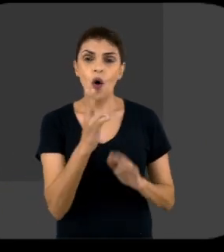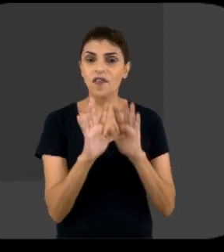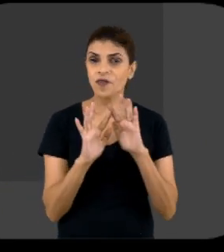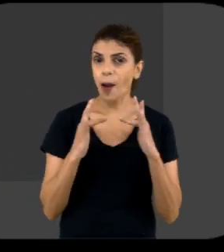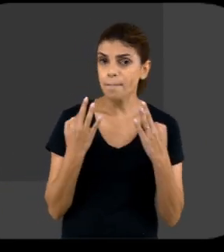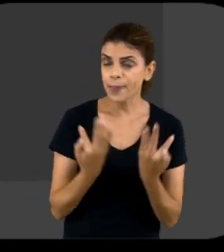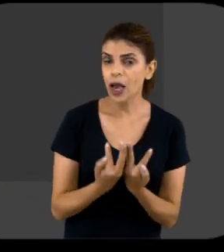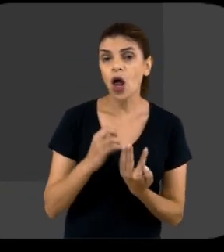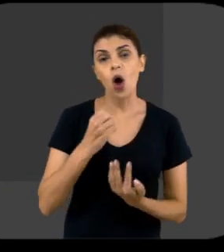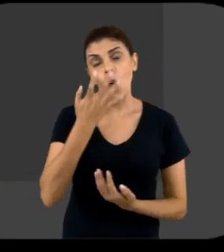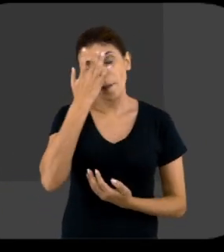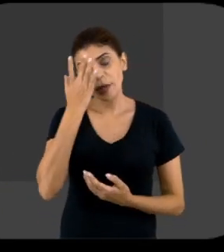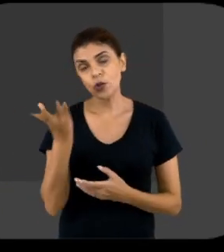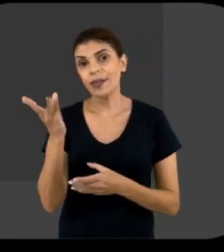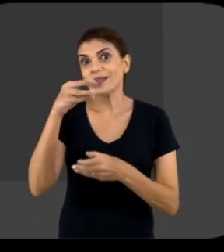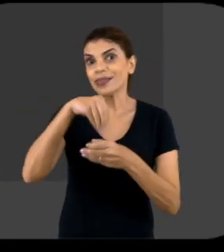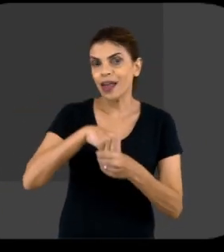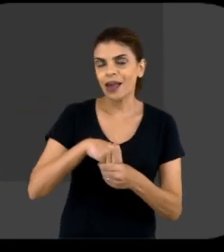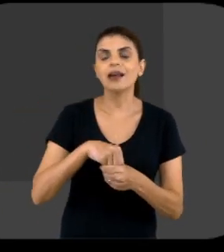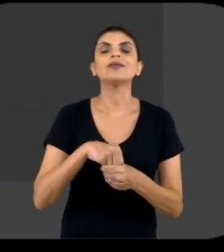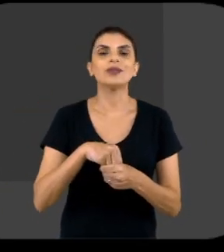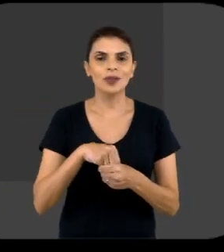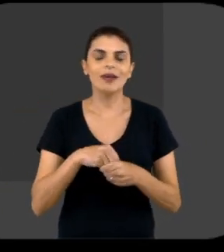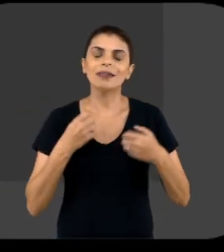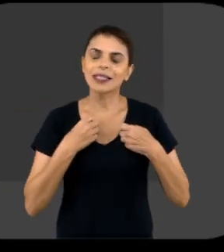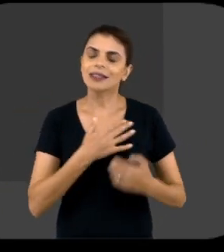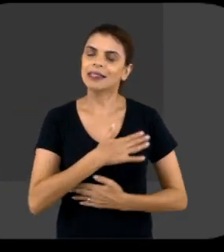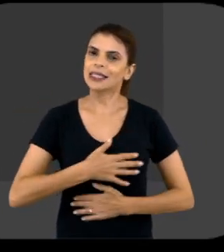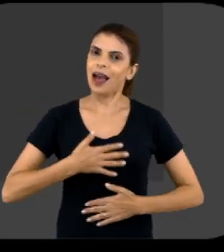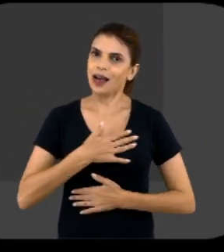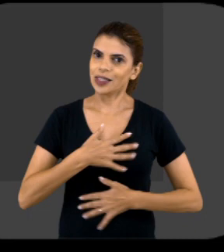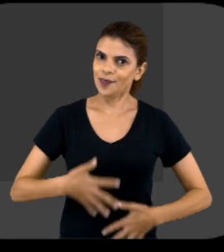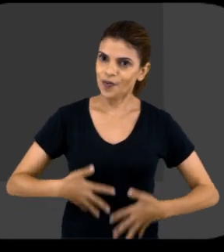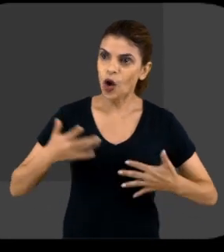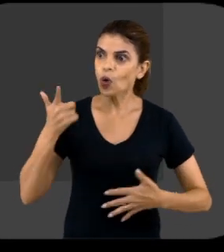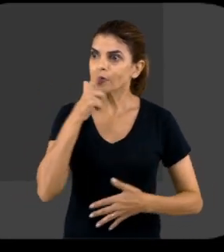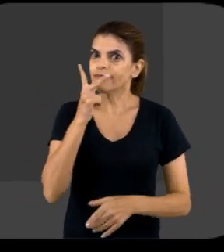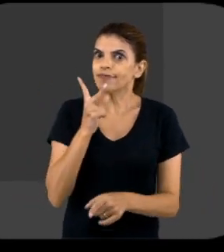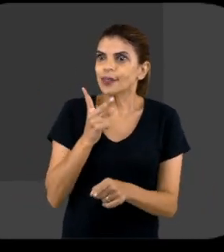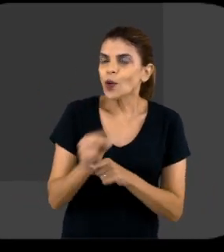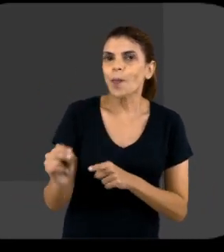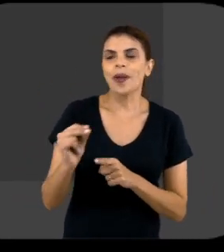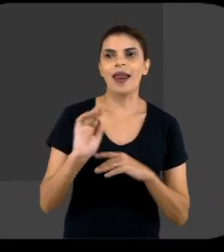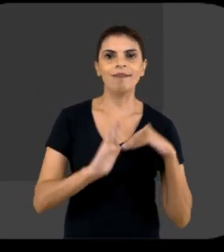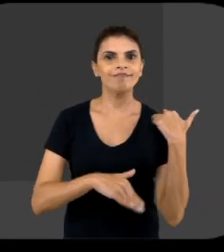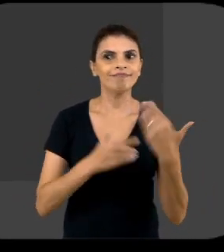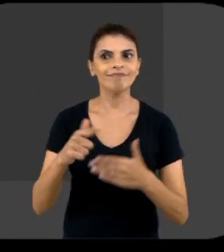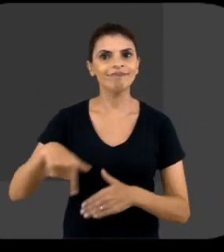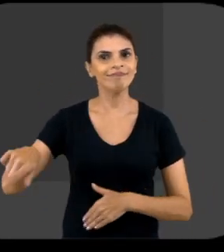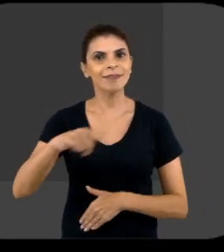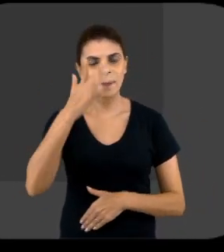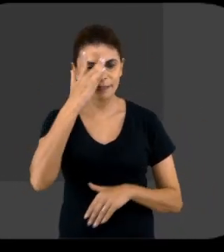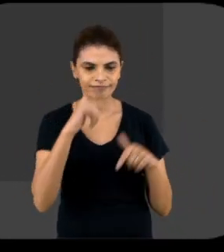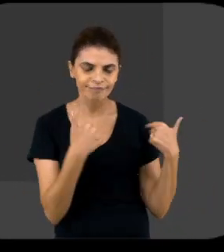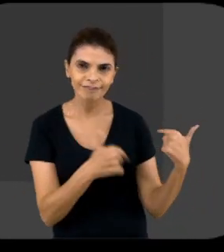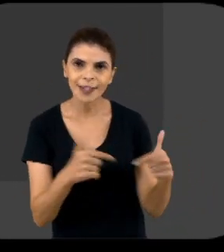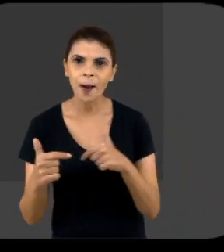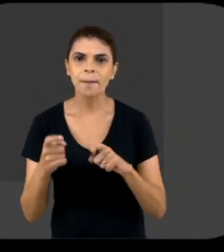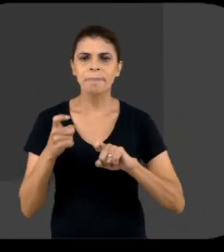familiares, ou clientes internos, os médicos. Quando a gente consegue superar a expectativa que